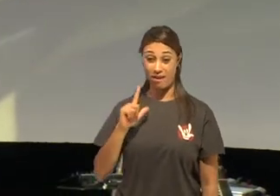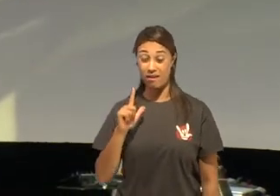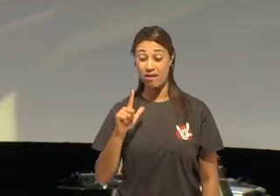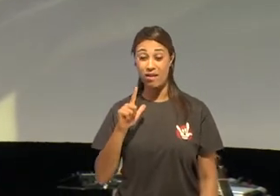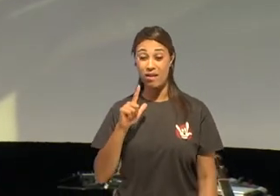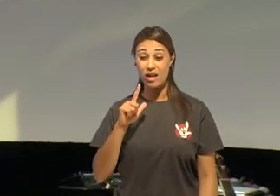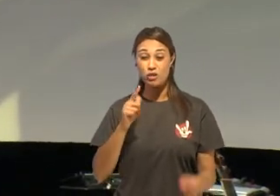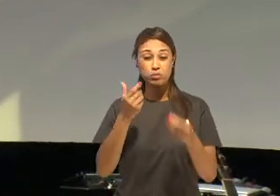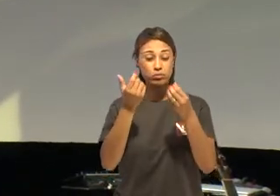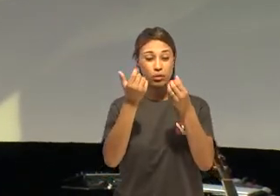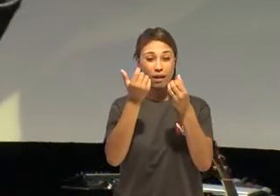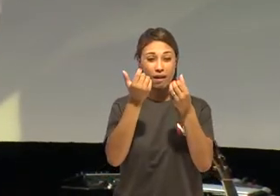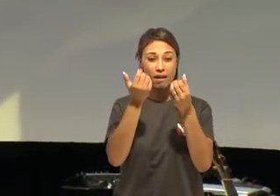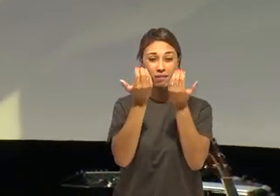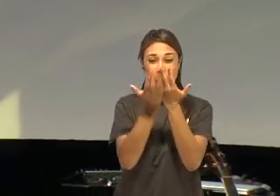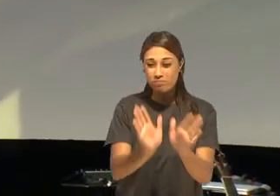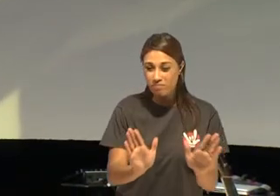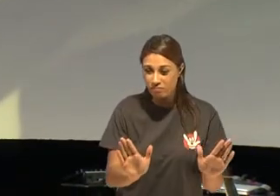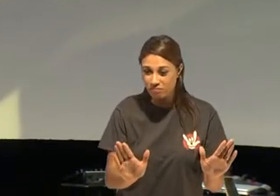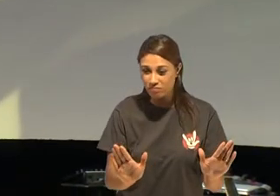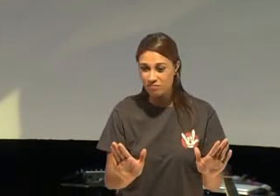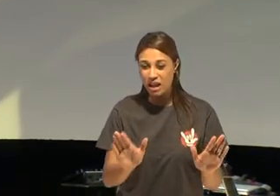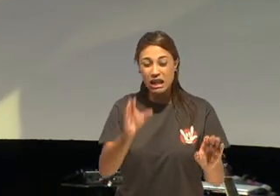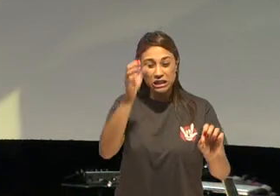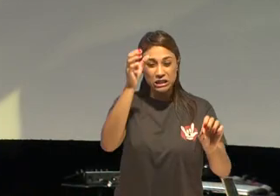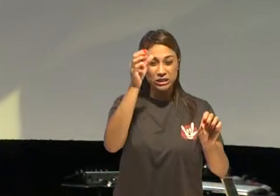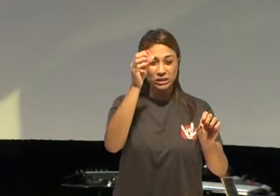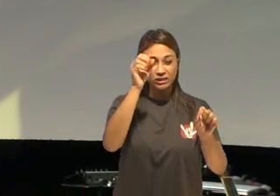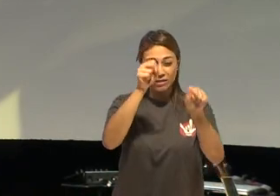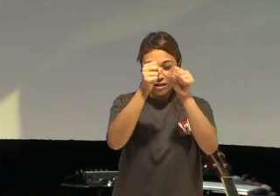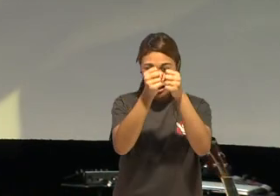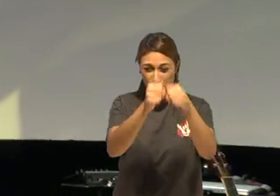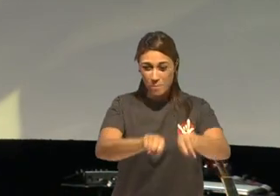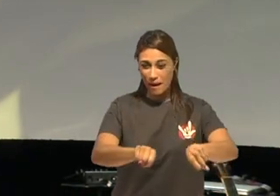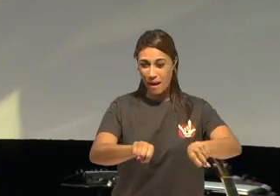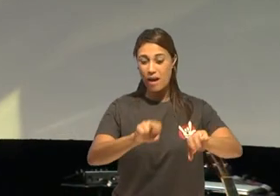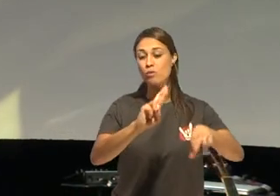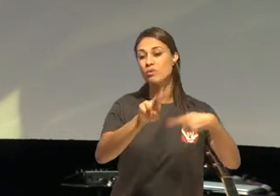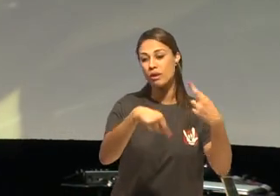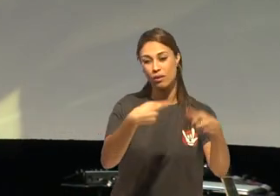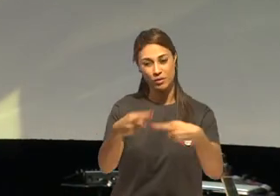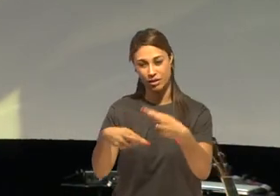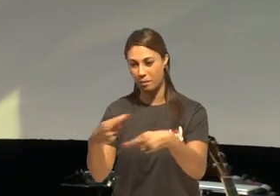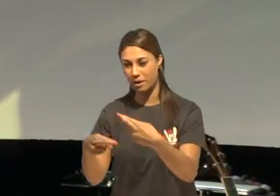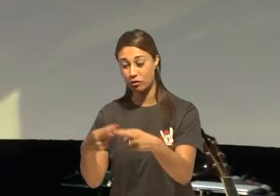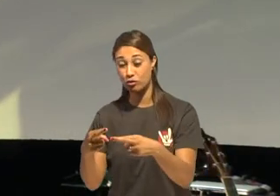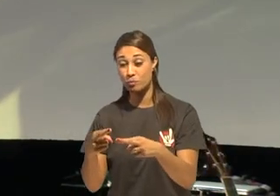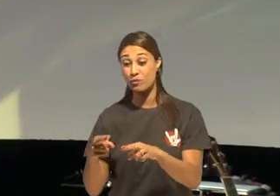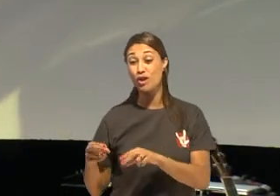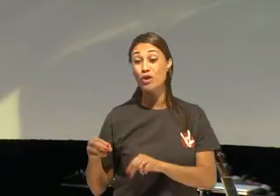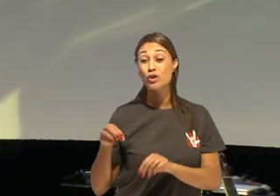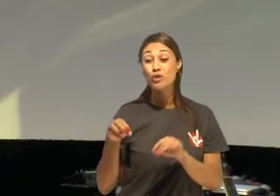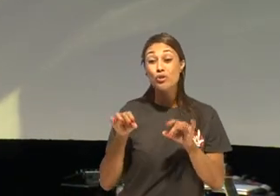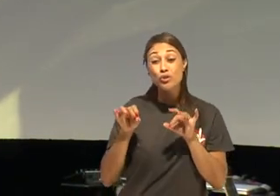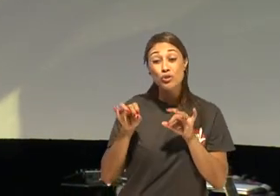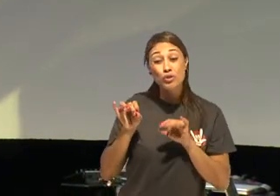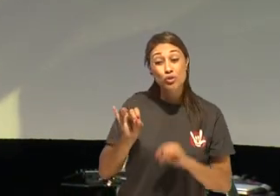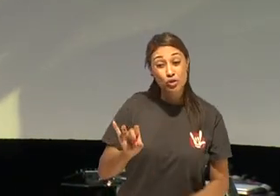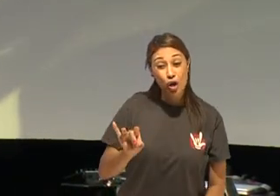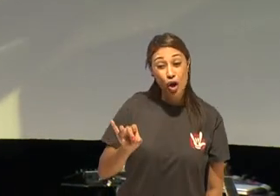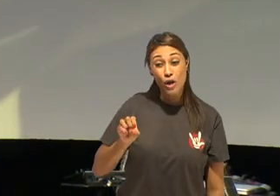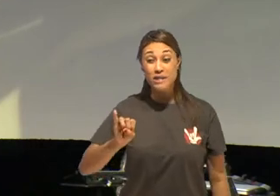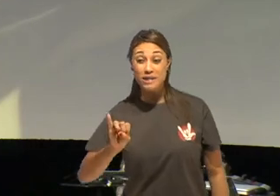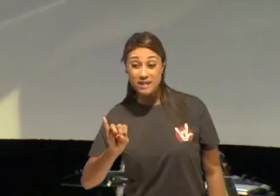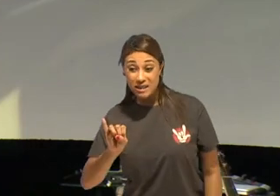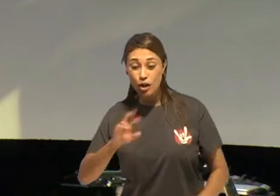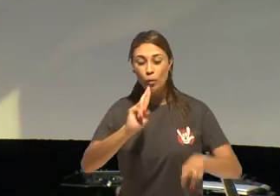os verdadeiros e os falsos relacionamentos que existiam. Então eu quero falar com vocês sobre relacionamento, porque o